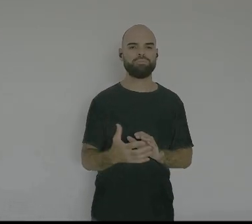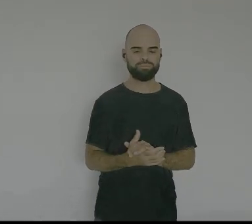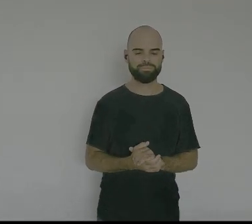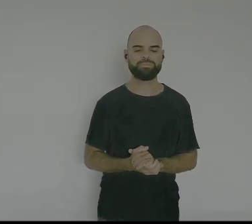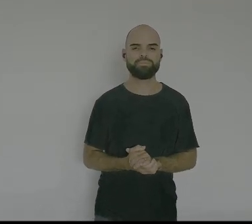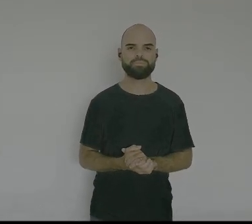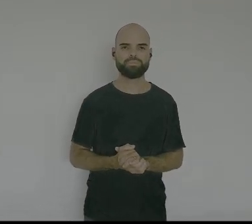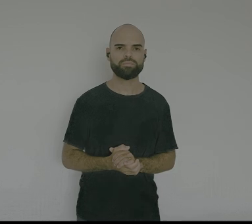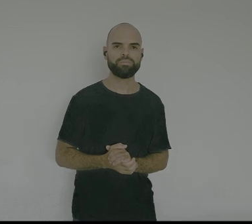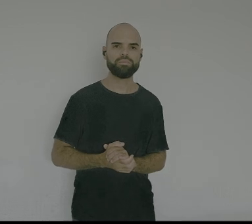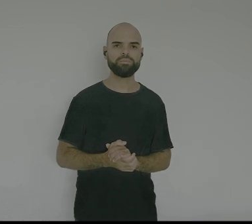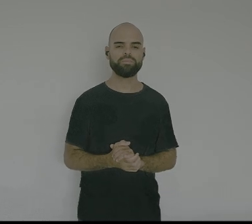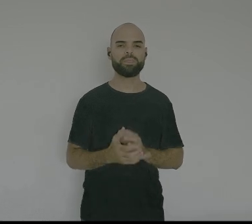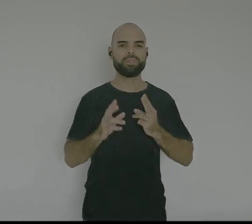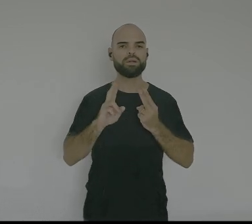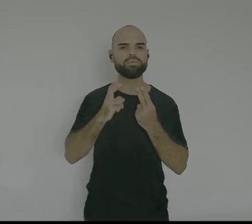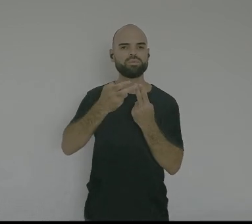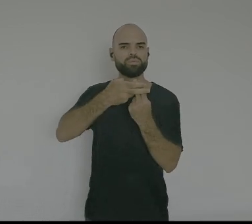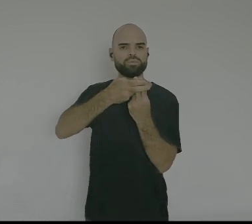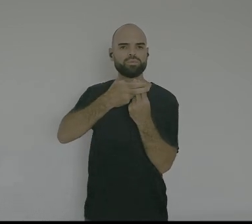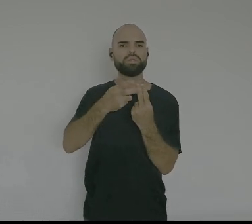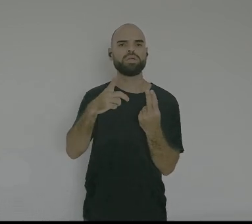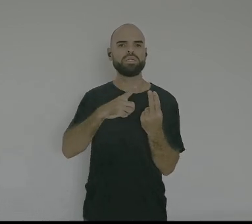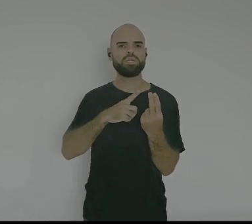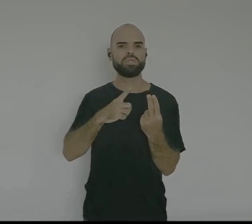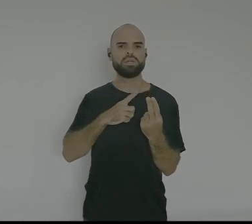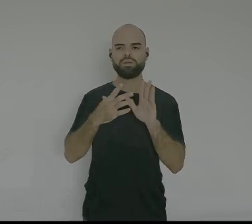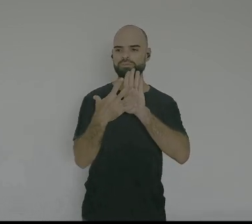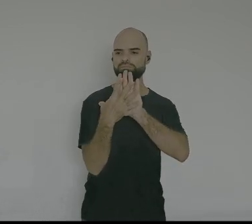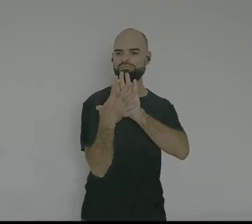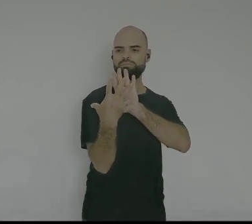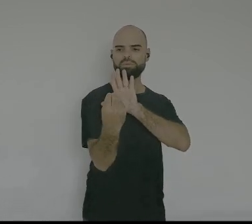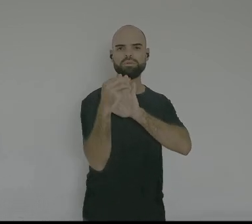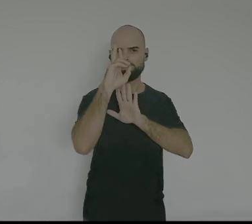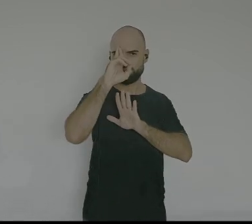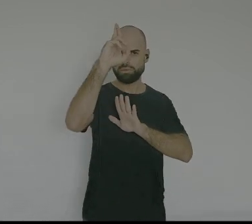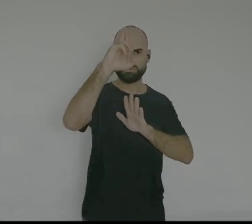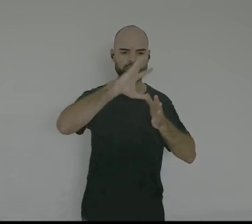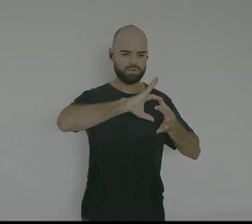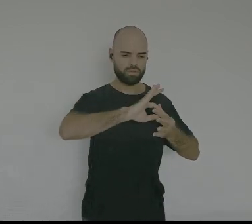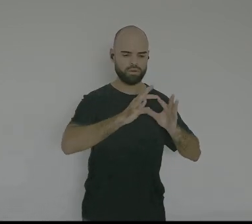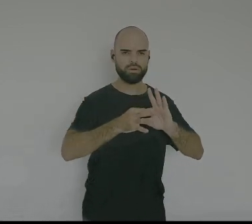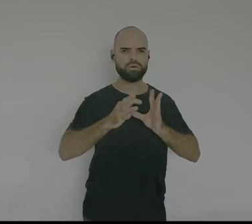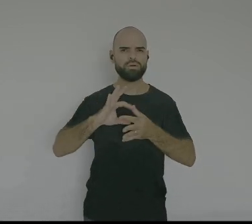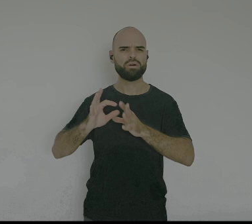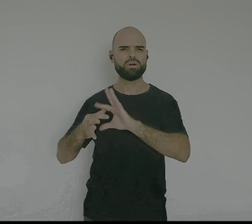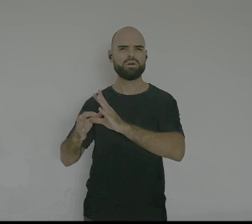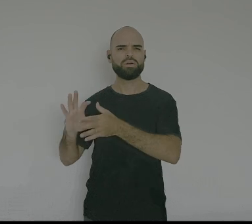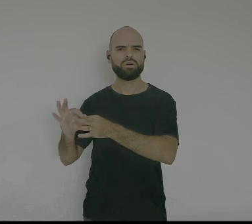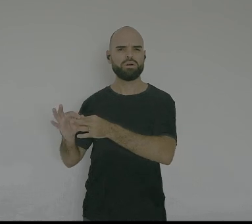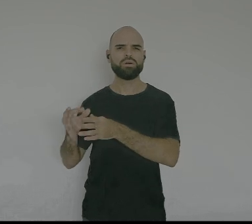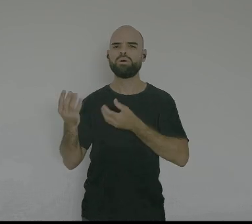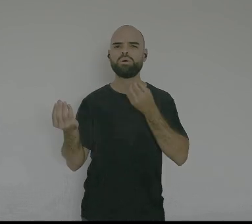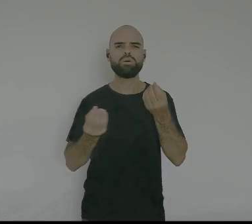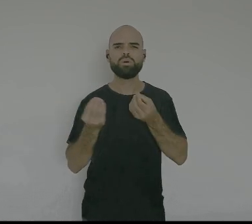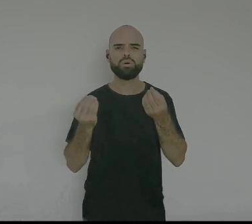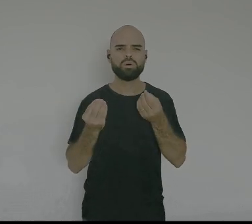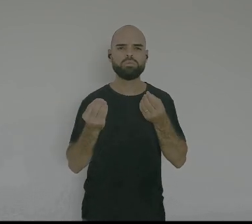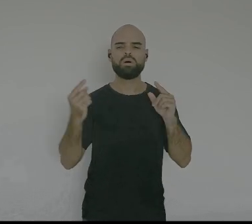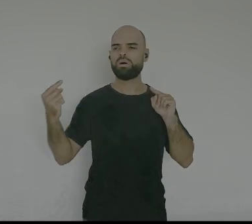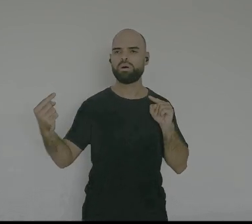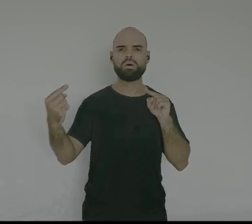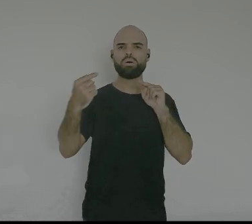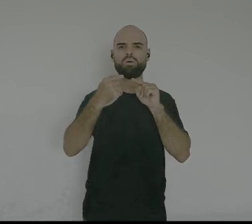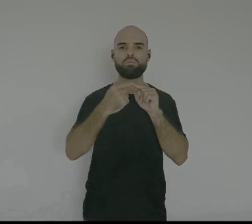saúde. E nós criamos, de fato, no SUS, esse modelo institucional